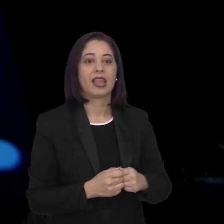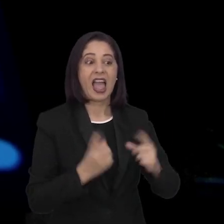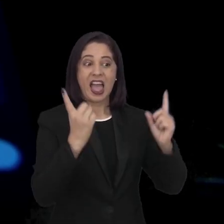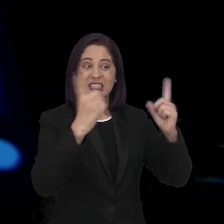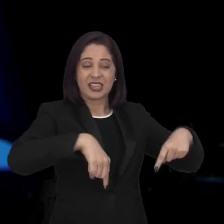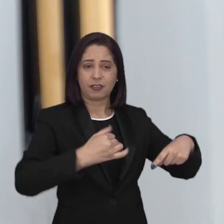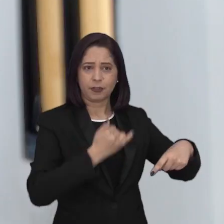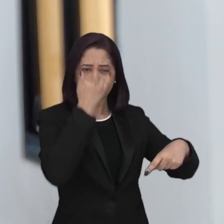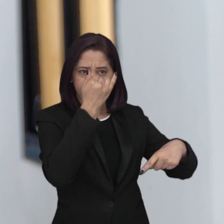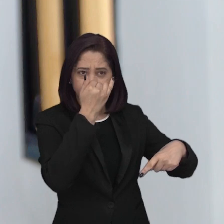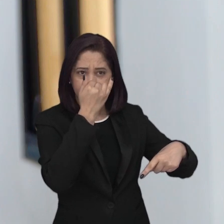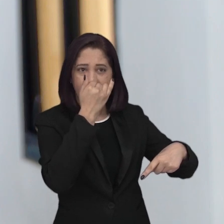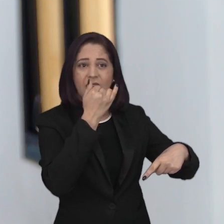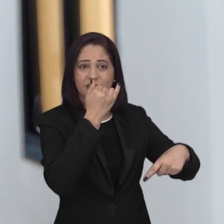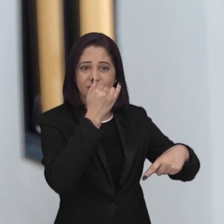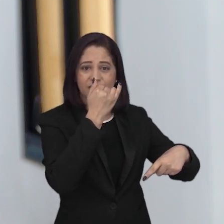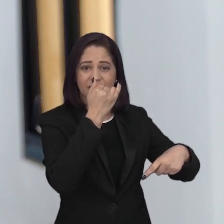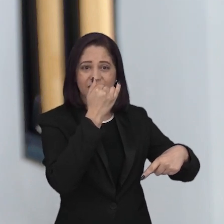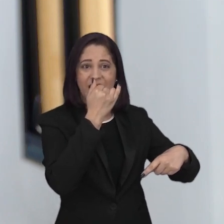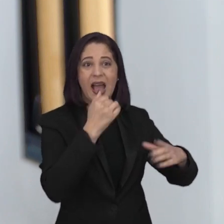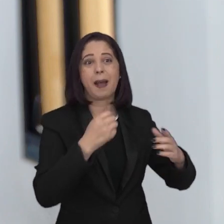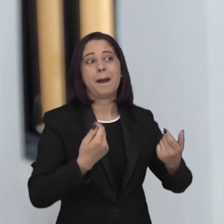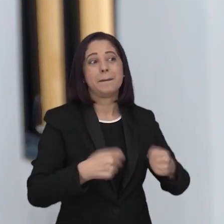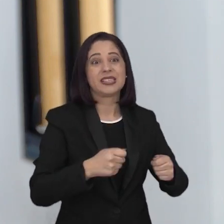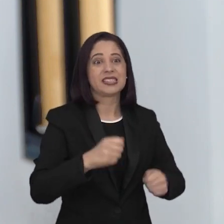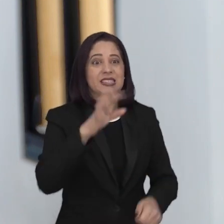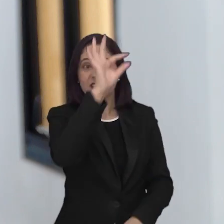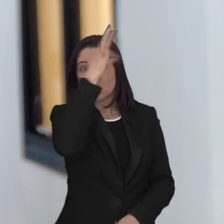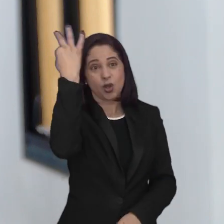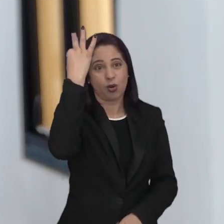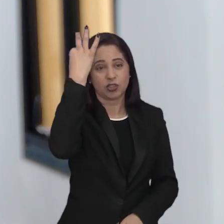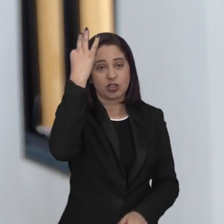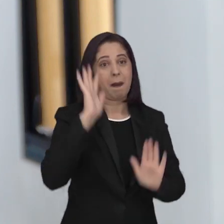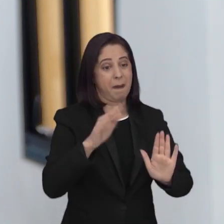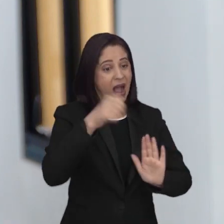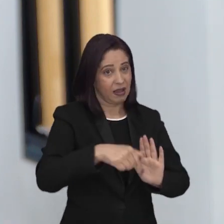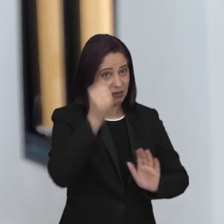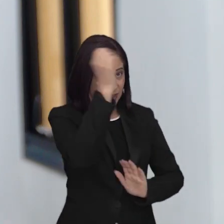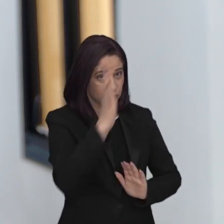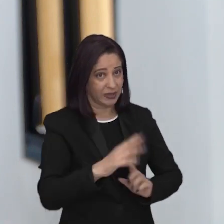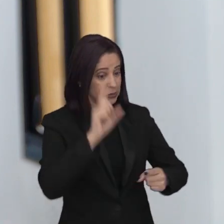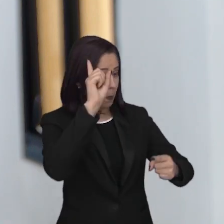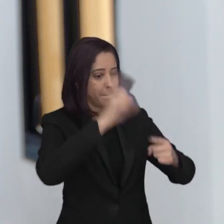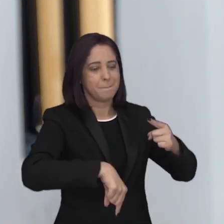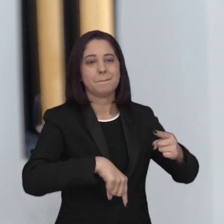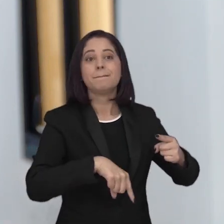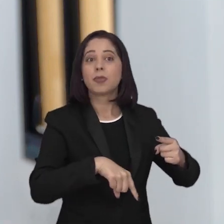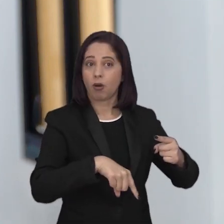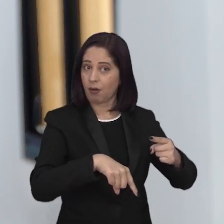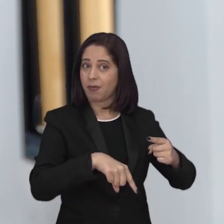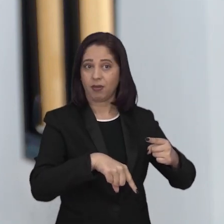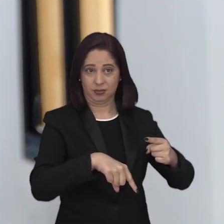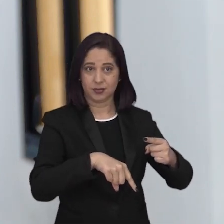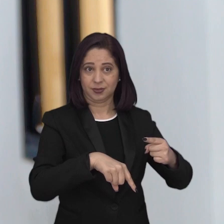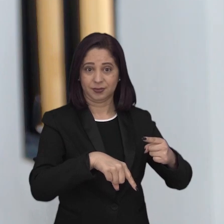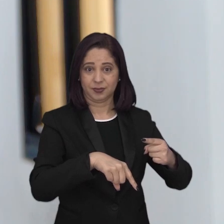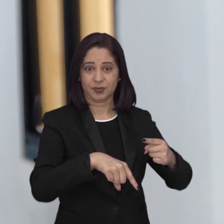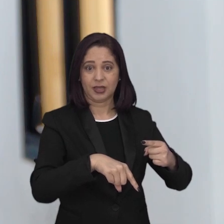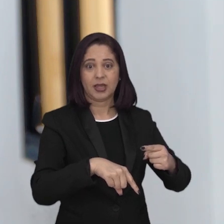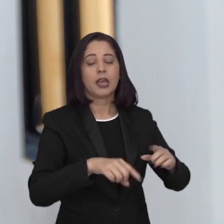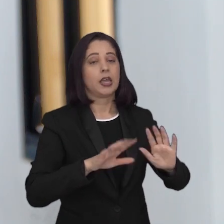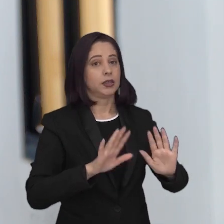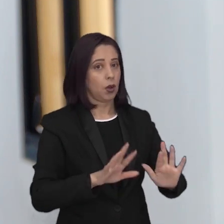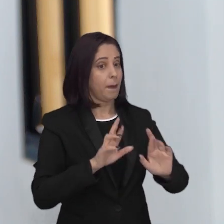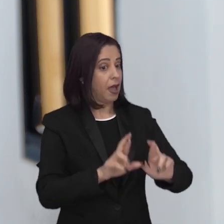dos apostadores. O jogo de azar é o que depende unicamente de sorte, ele é proibido no Brasil, ele é considerado uma